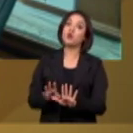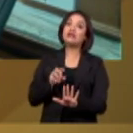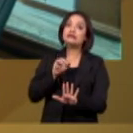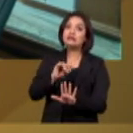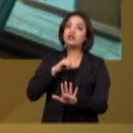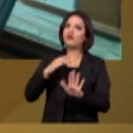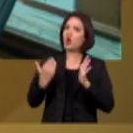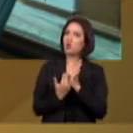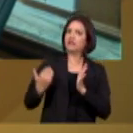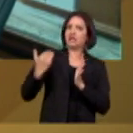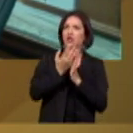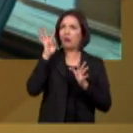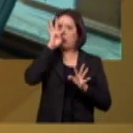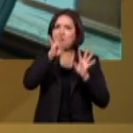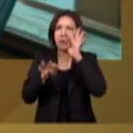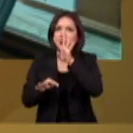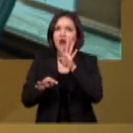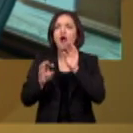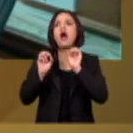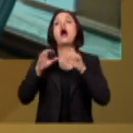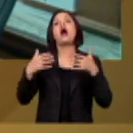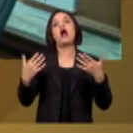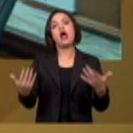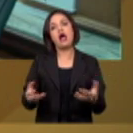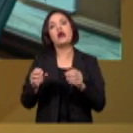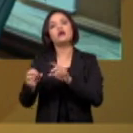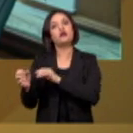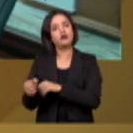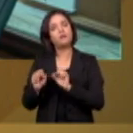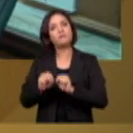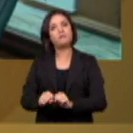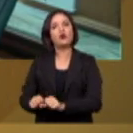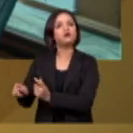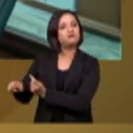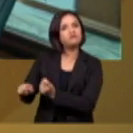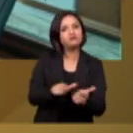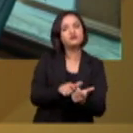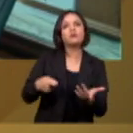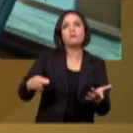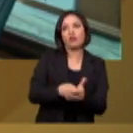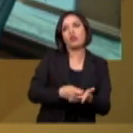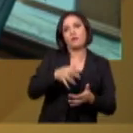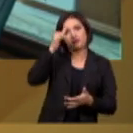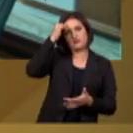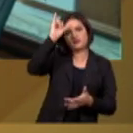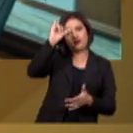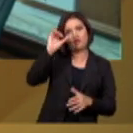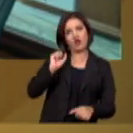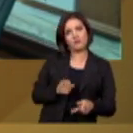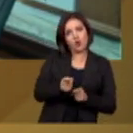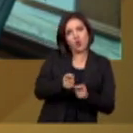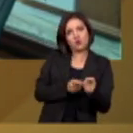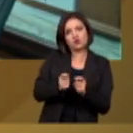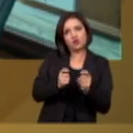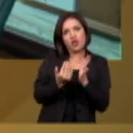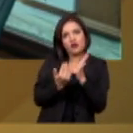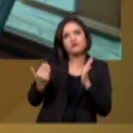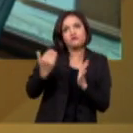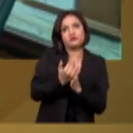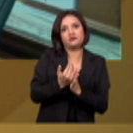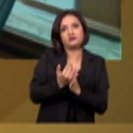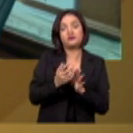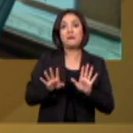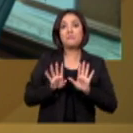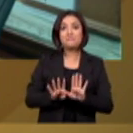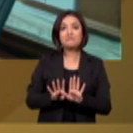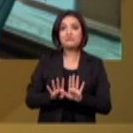aqui ao judiciário para o combate às drogas uau esse alto governo eu